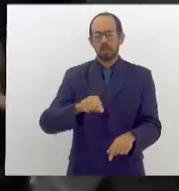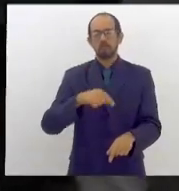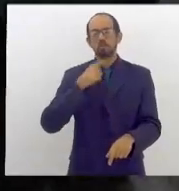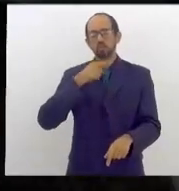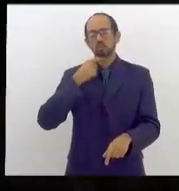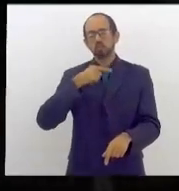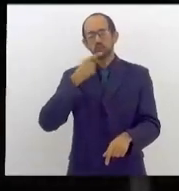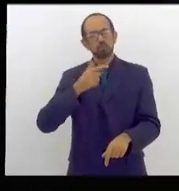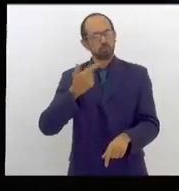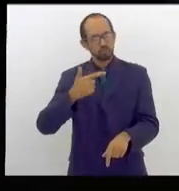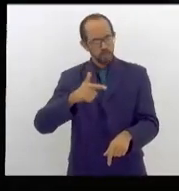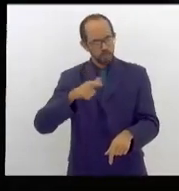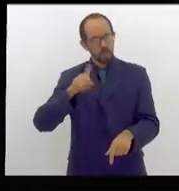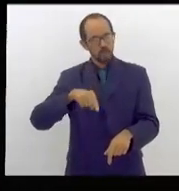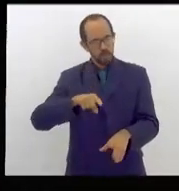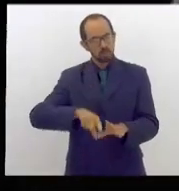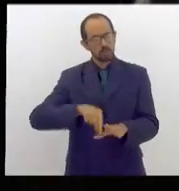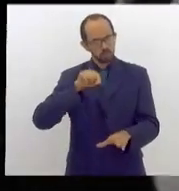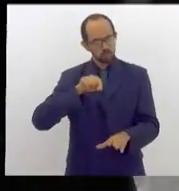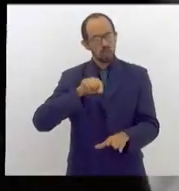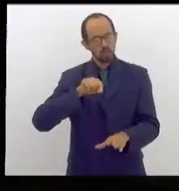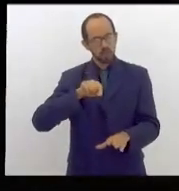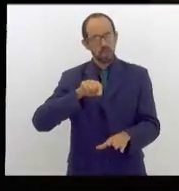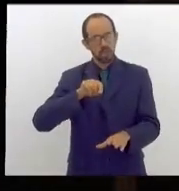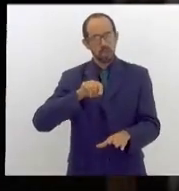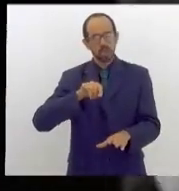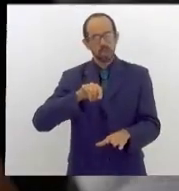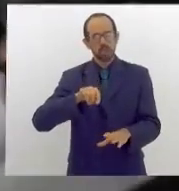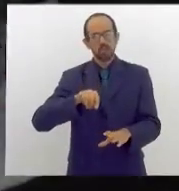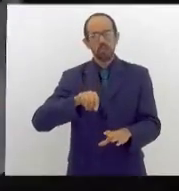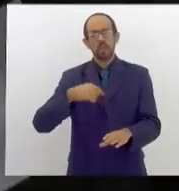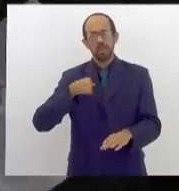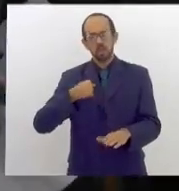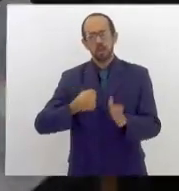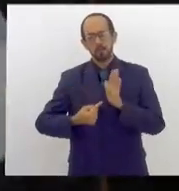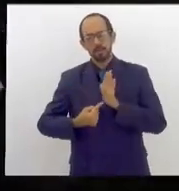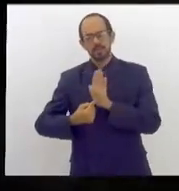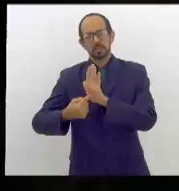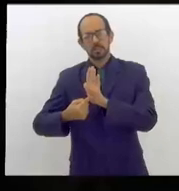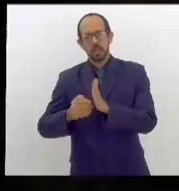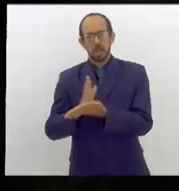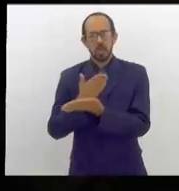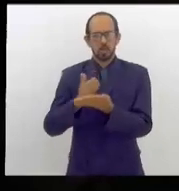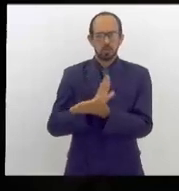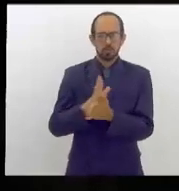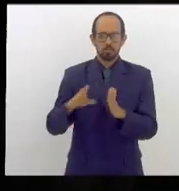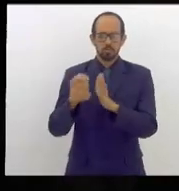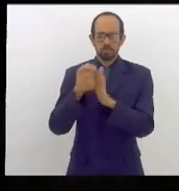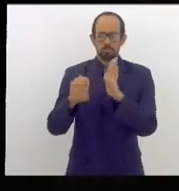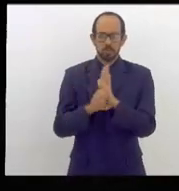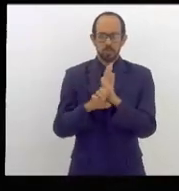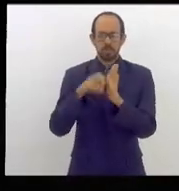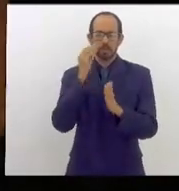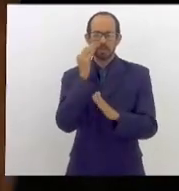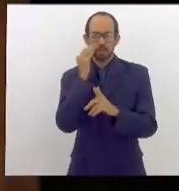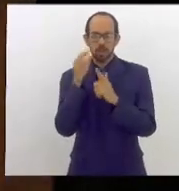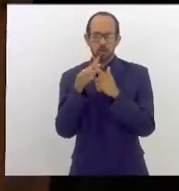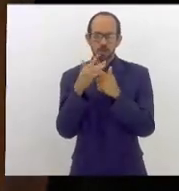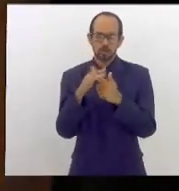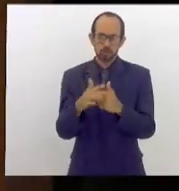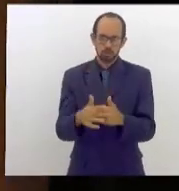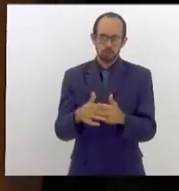facultativo e suplementar apresentei algumas emendas para tentar corrigir né exatamente